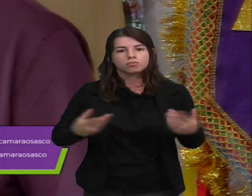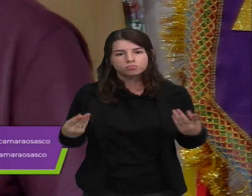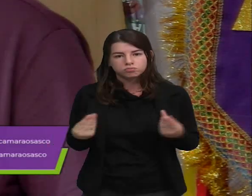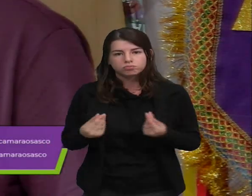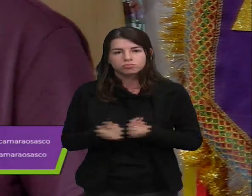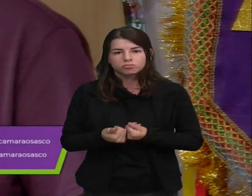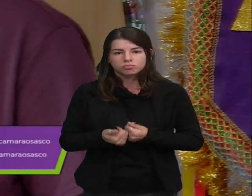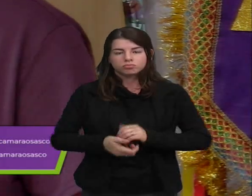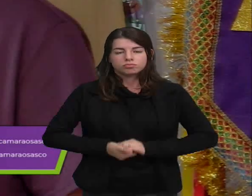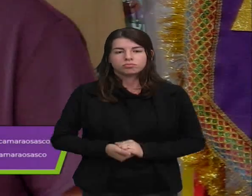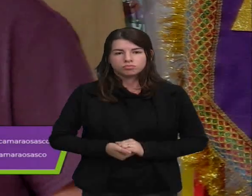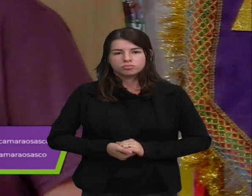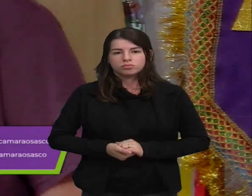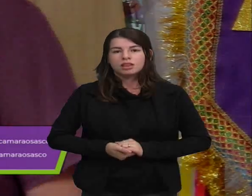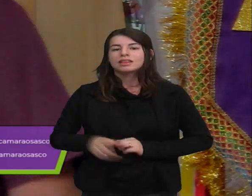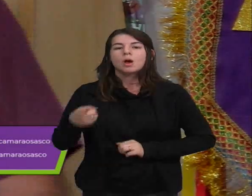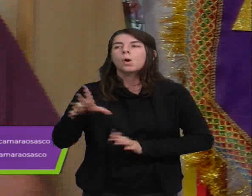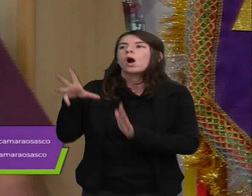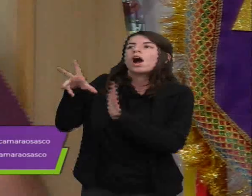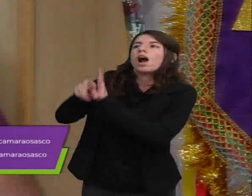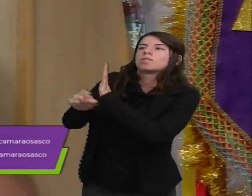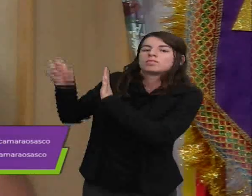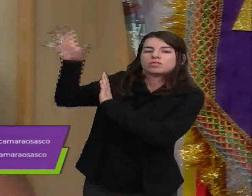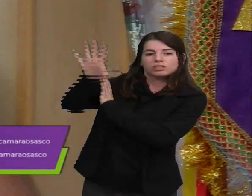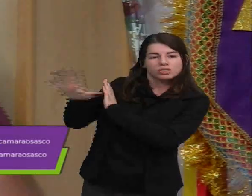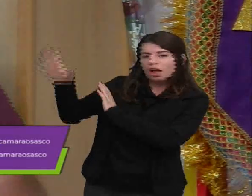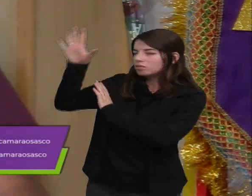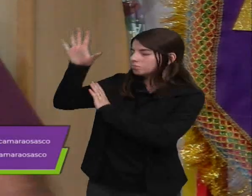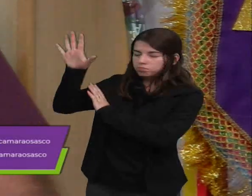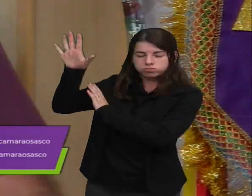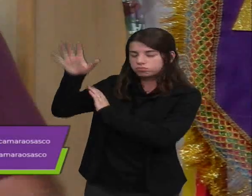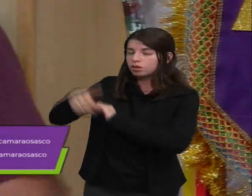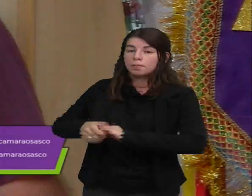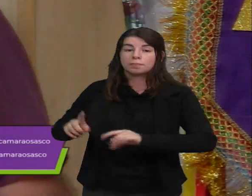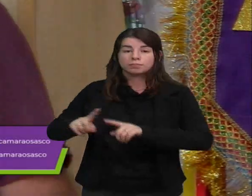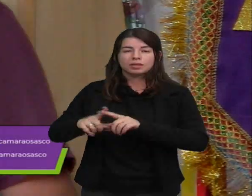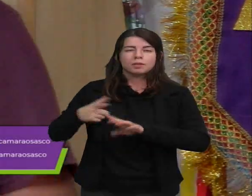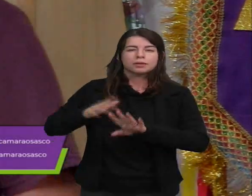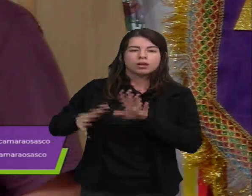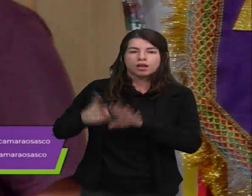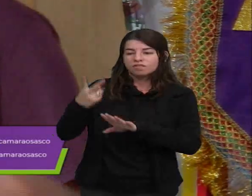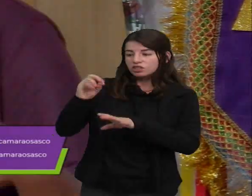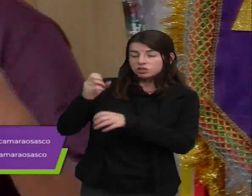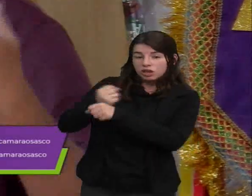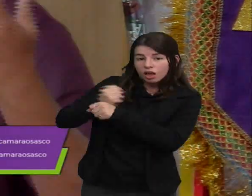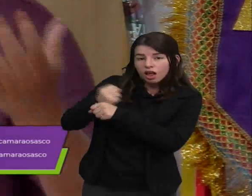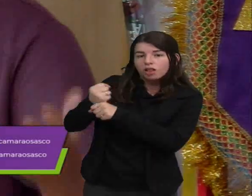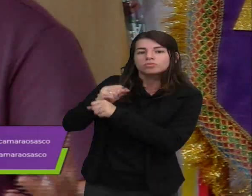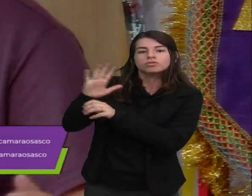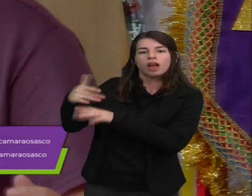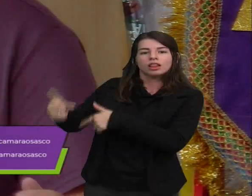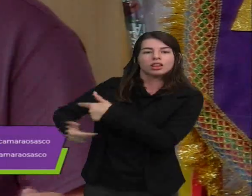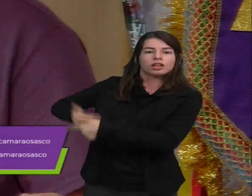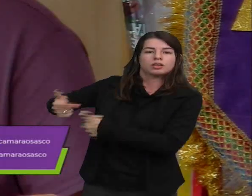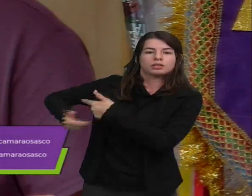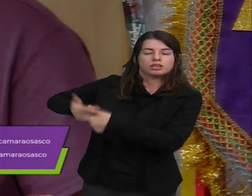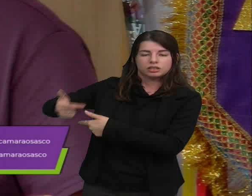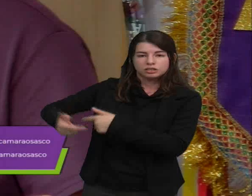tira nenhum real dos cofres do estado e há mais de 20 anos e ainda passa todo ano